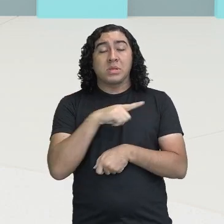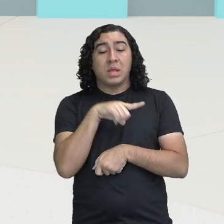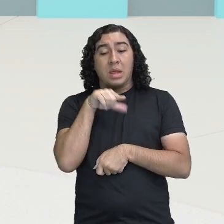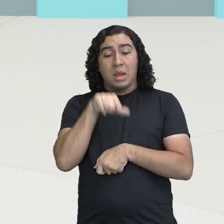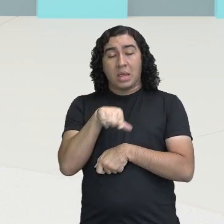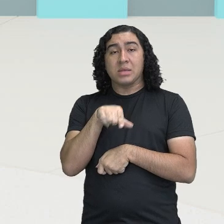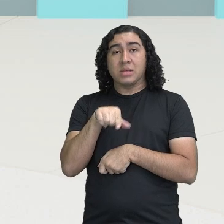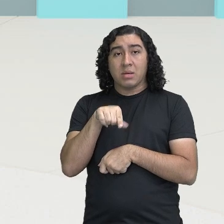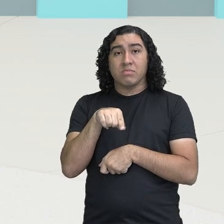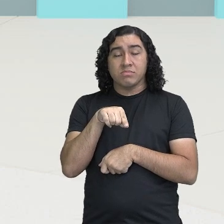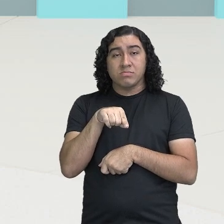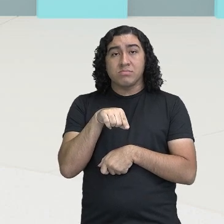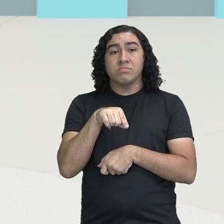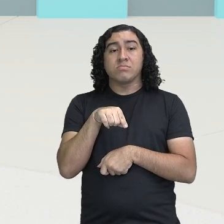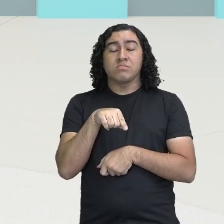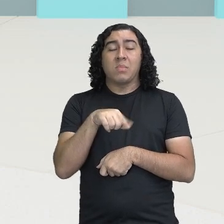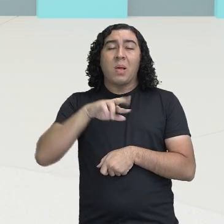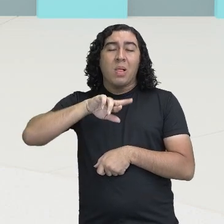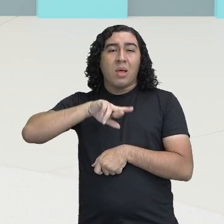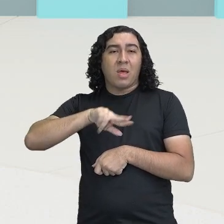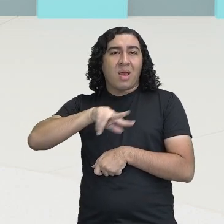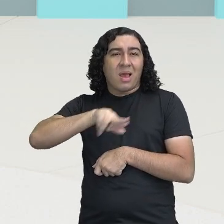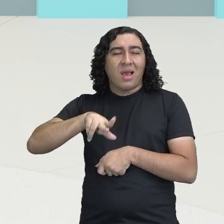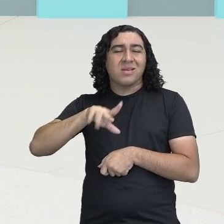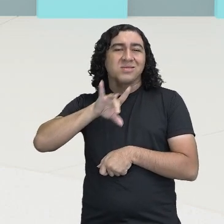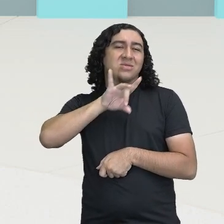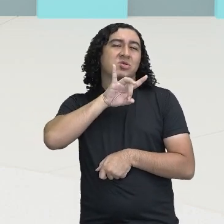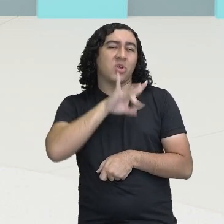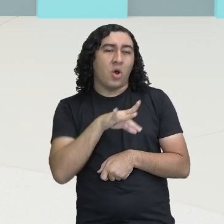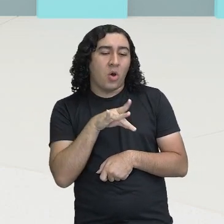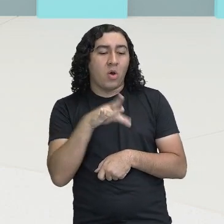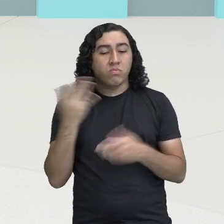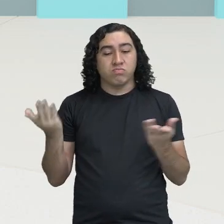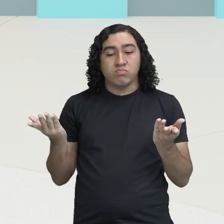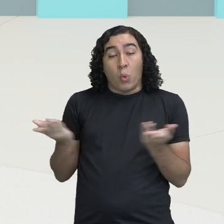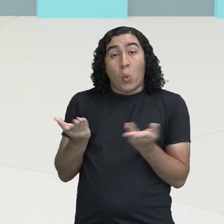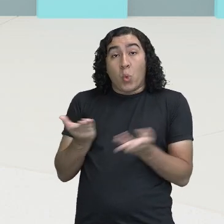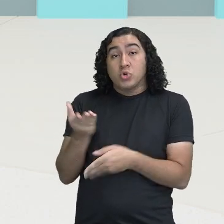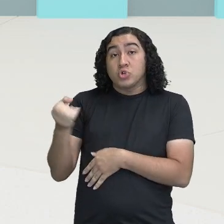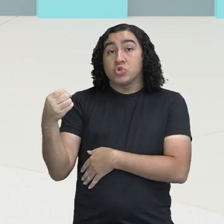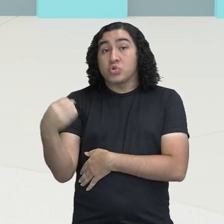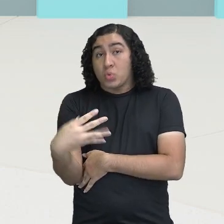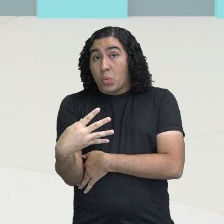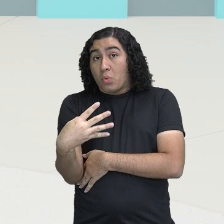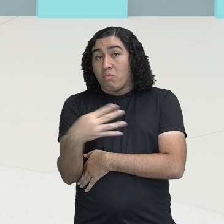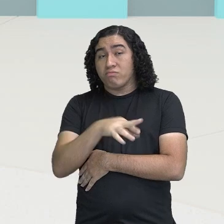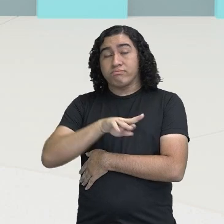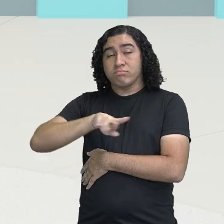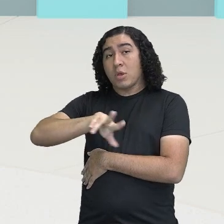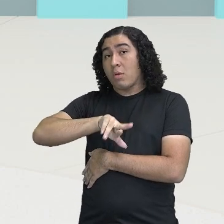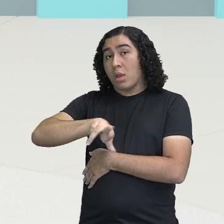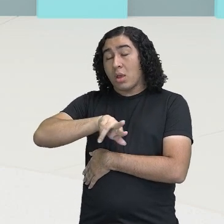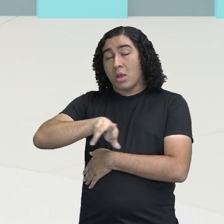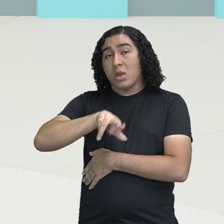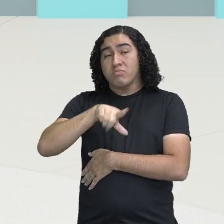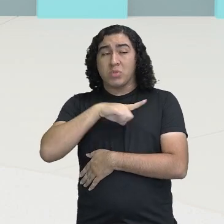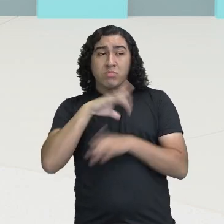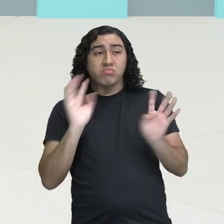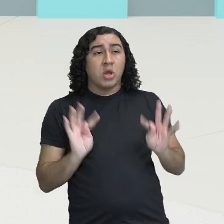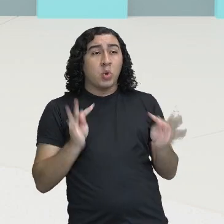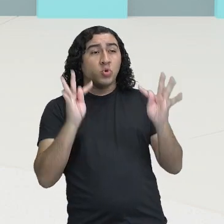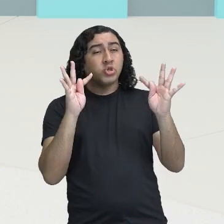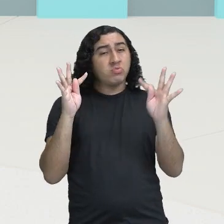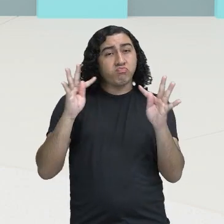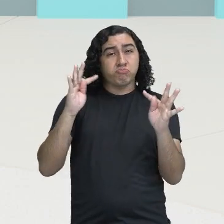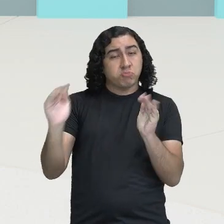ferramentas digitais, não é somente algo atual, não é somente algo tão tecnológico